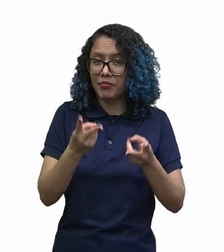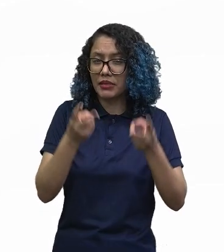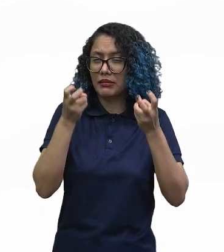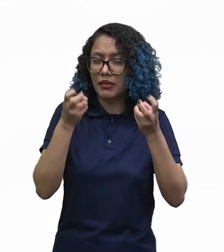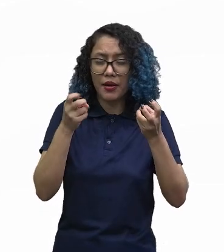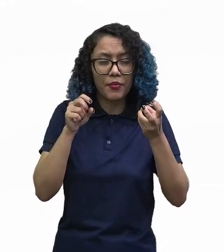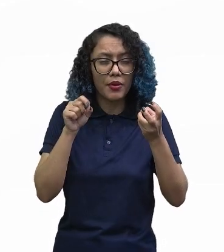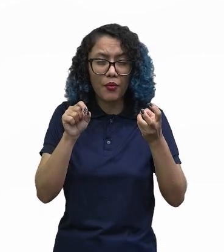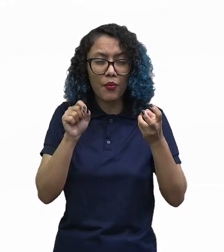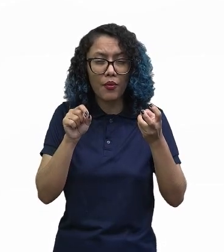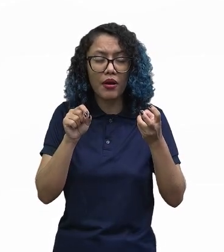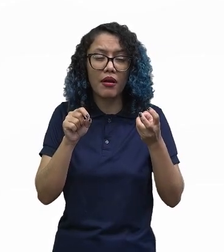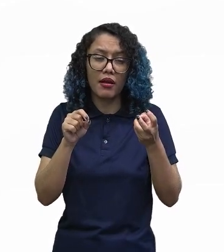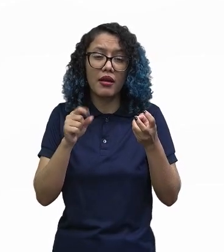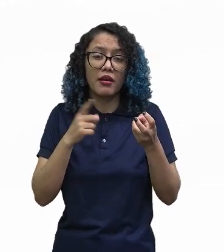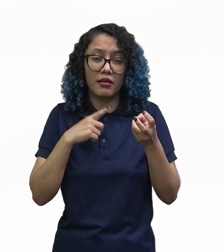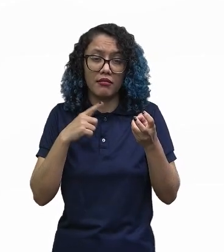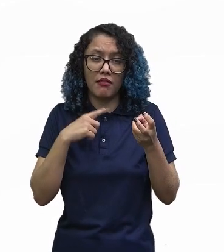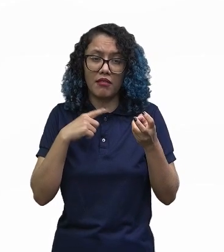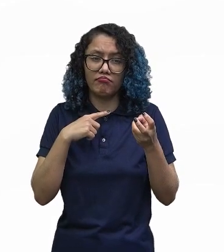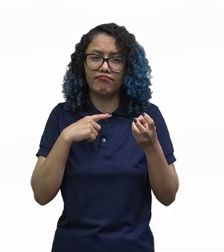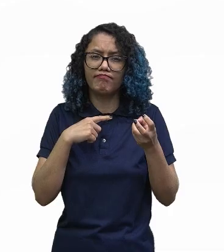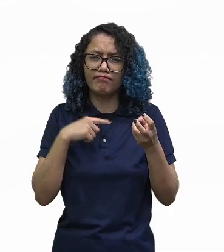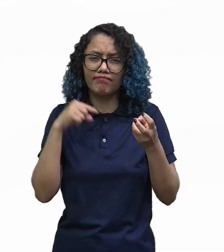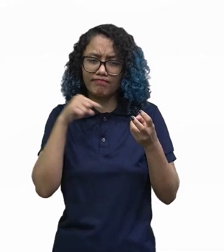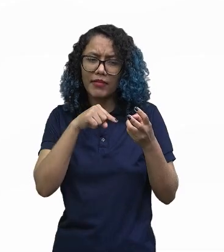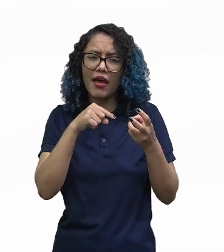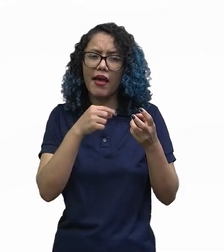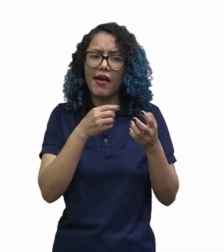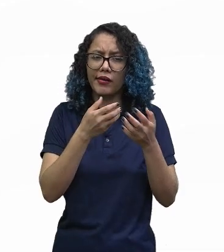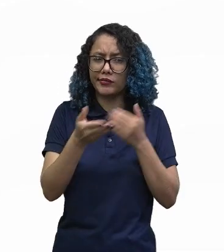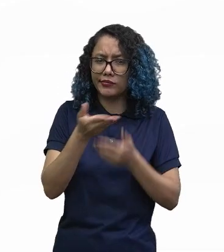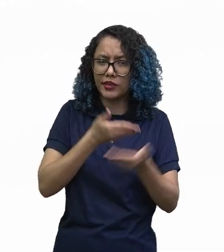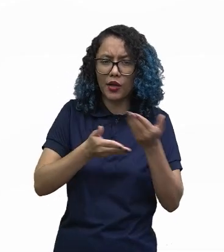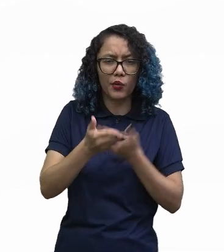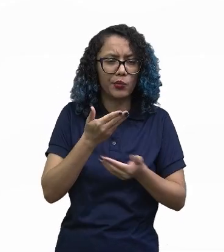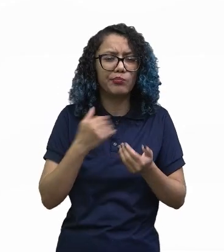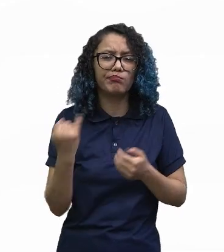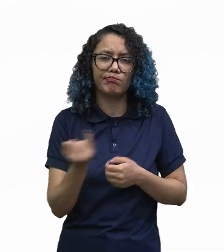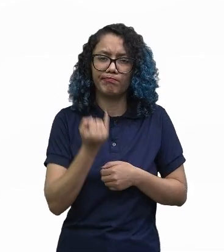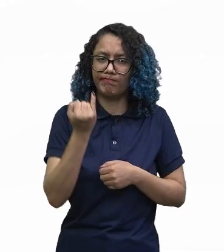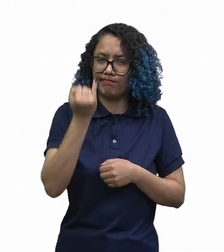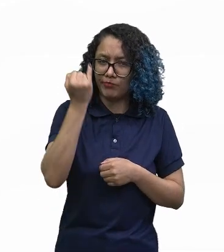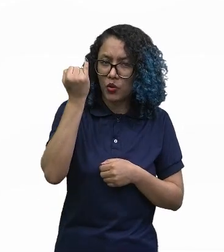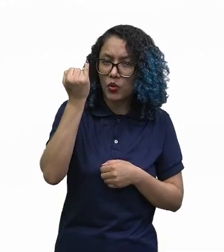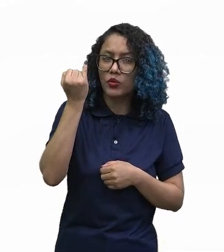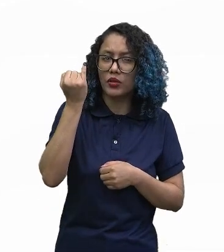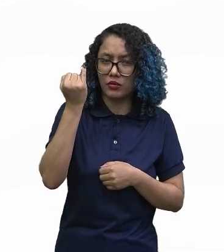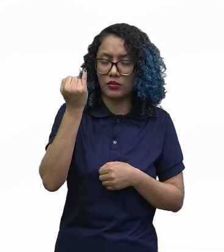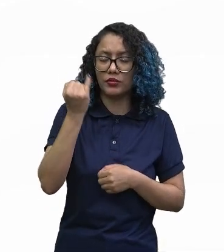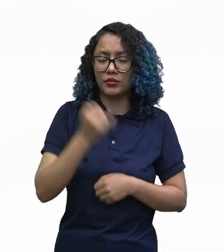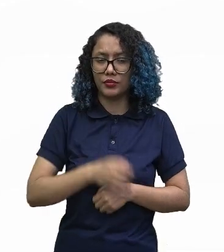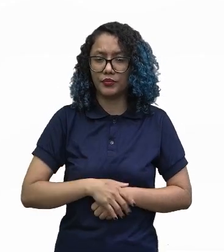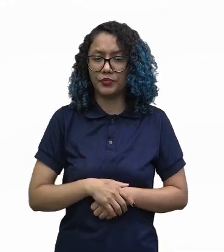vez mais essa importância entre o diálogo, entre um